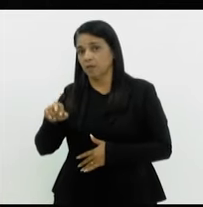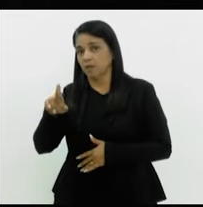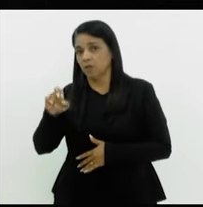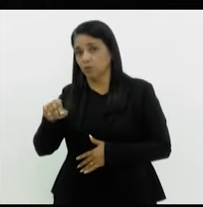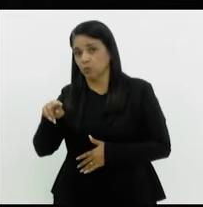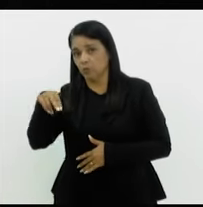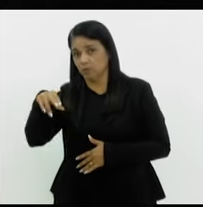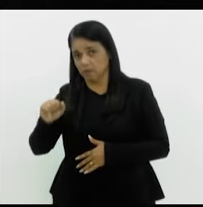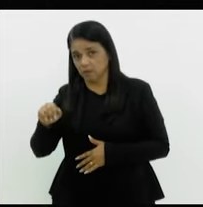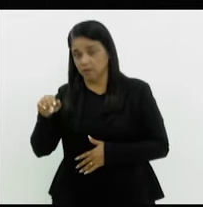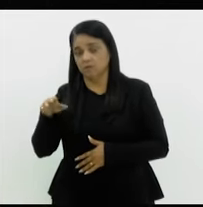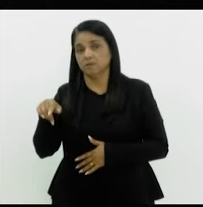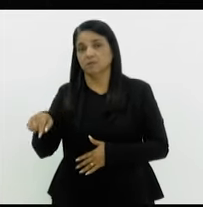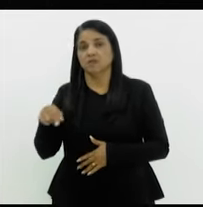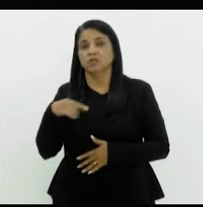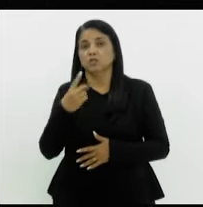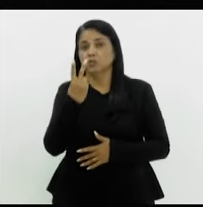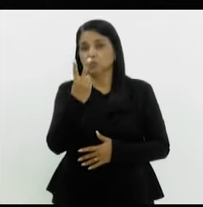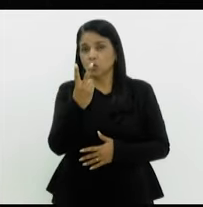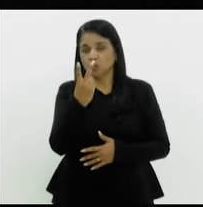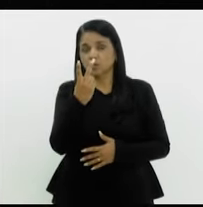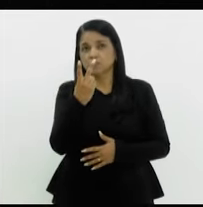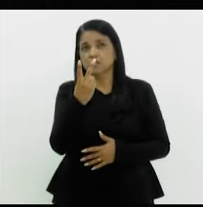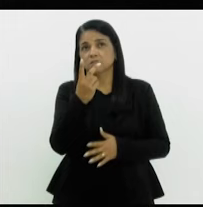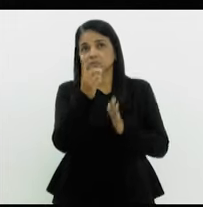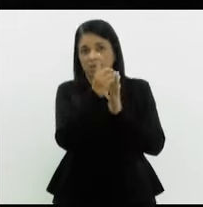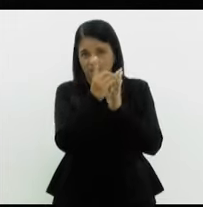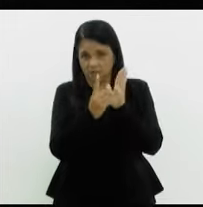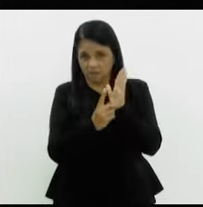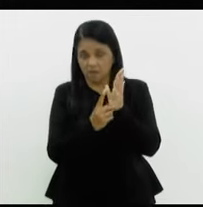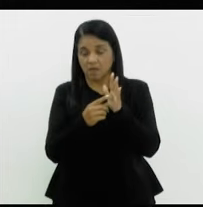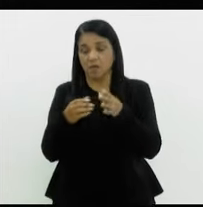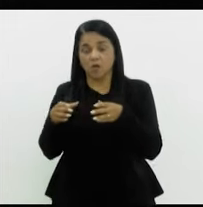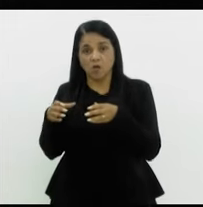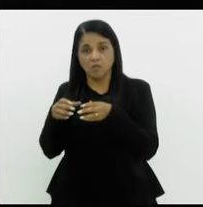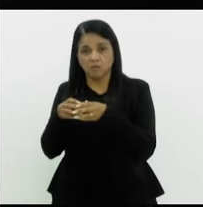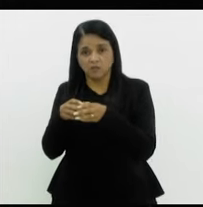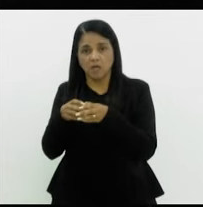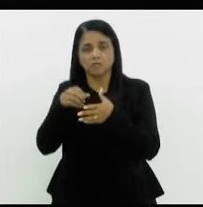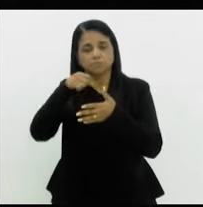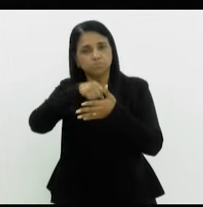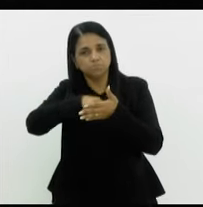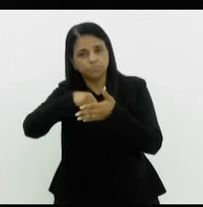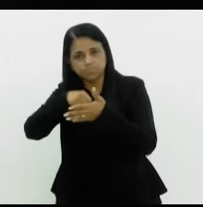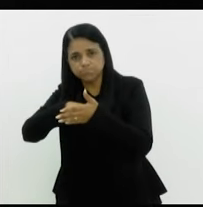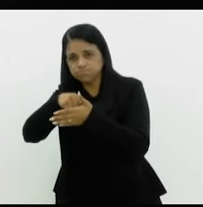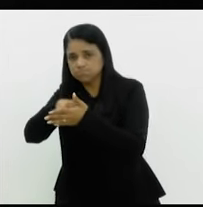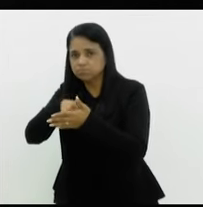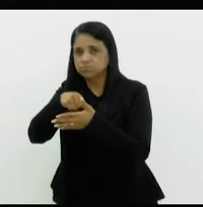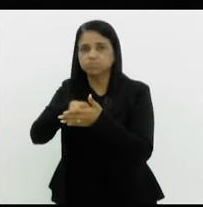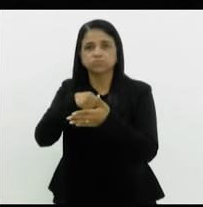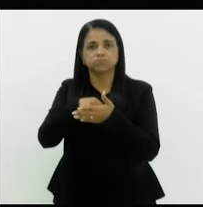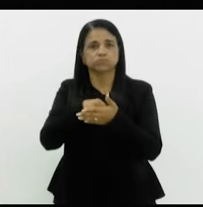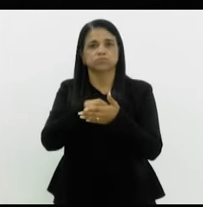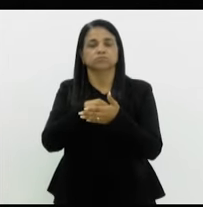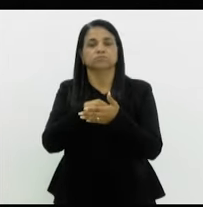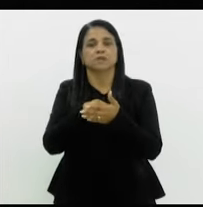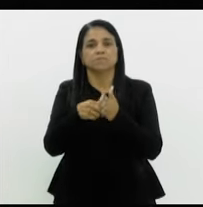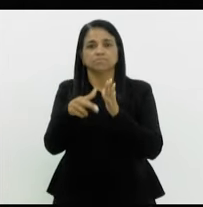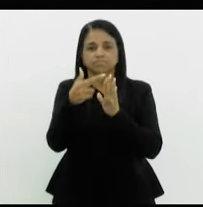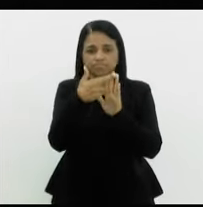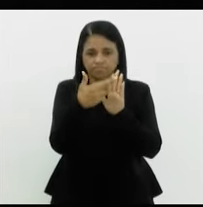de mais de 2 décadas, essa comunidade tem travado uma batalha incansável pela